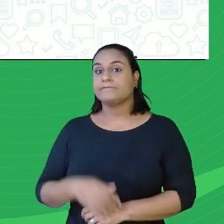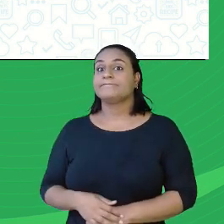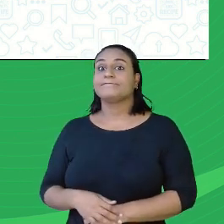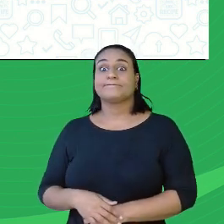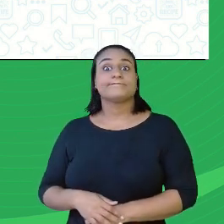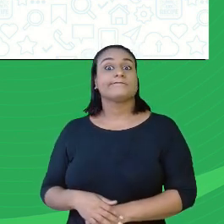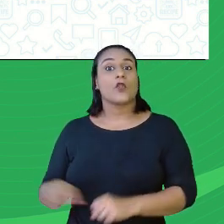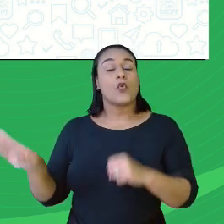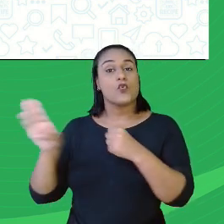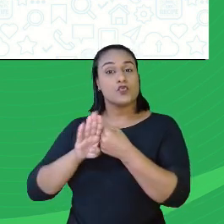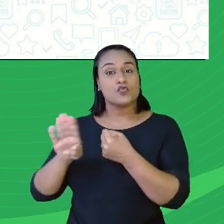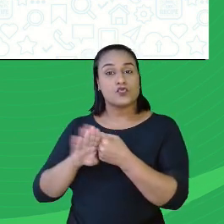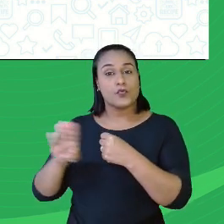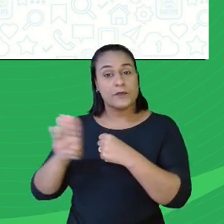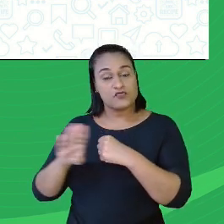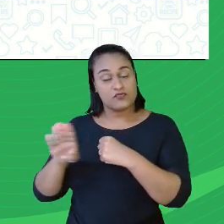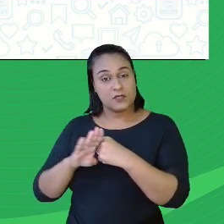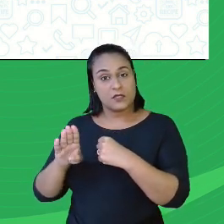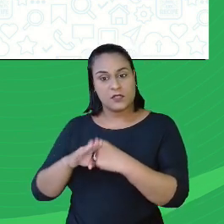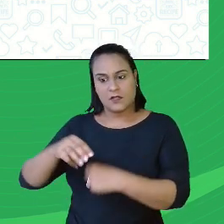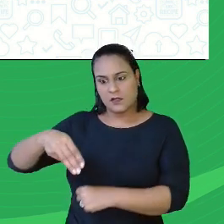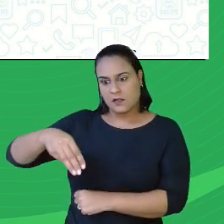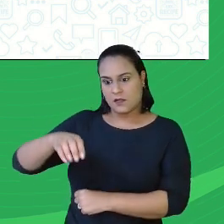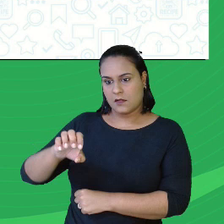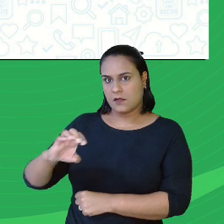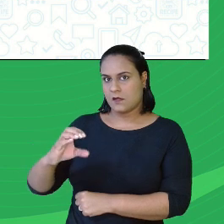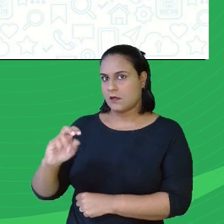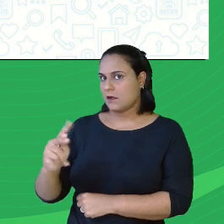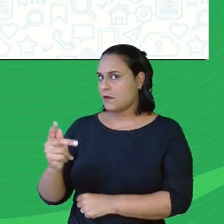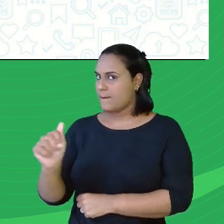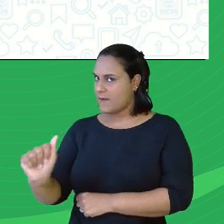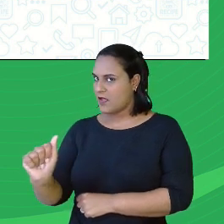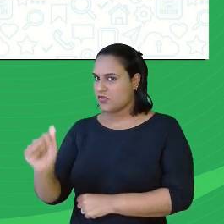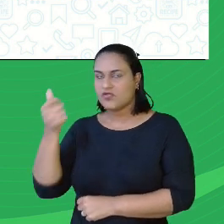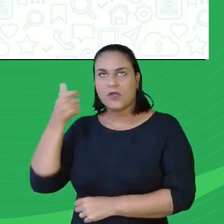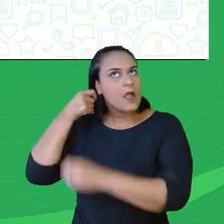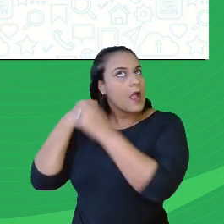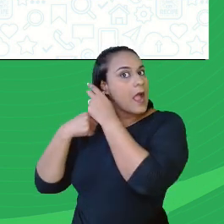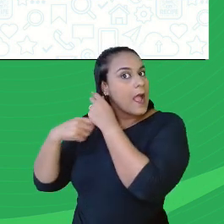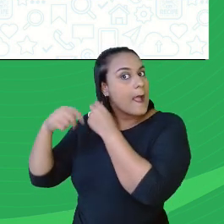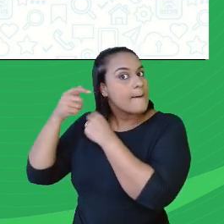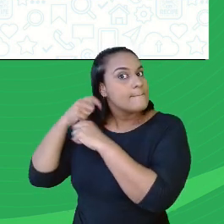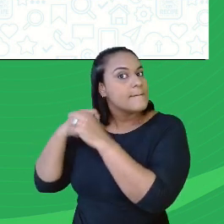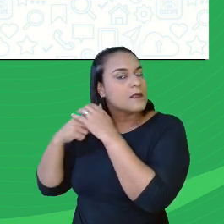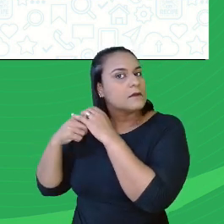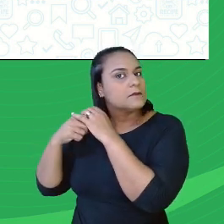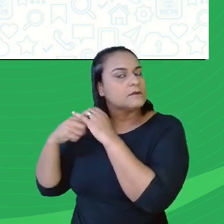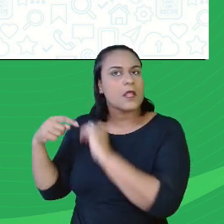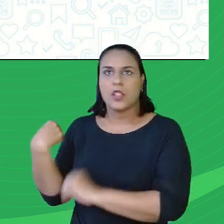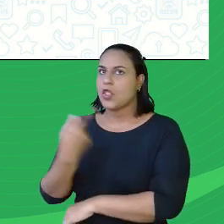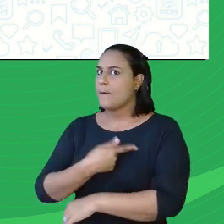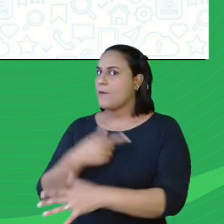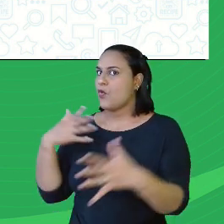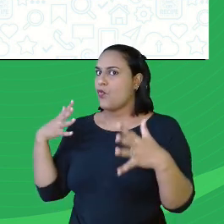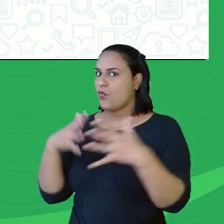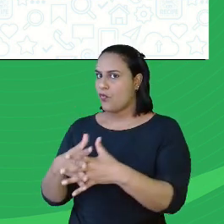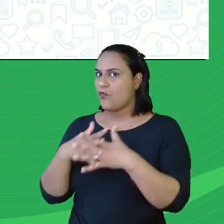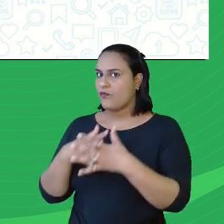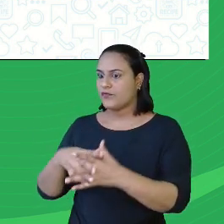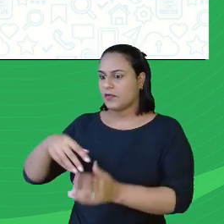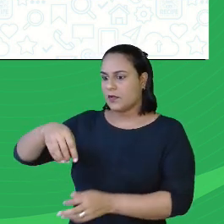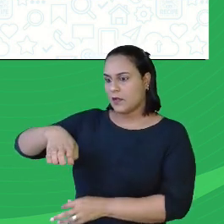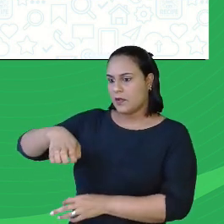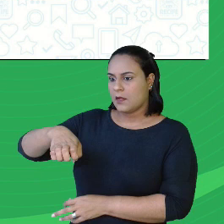substantivo mecha deve ser grafado com CH. Mecha de cabelo. A gente não pode confundir com mecha